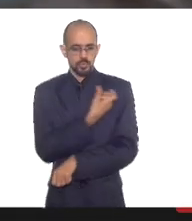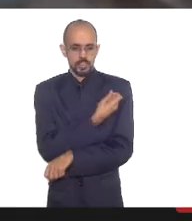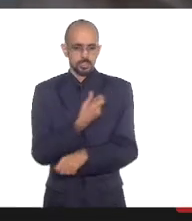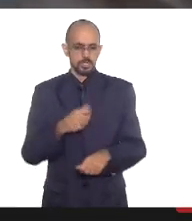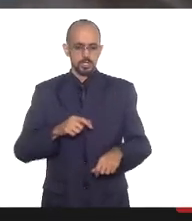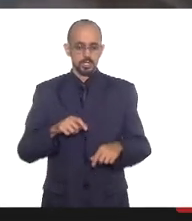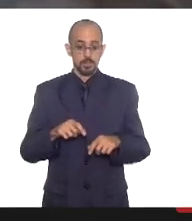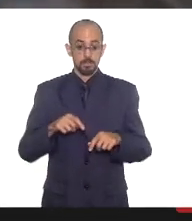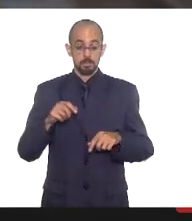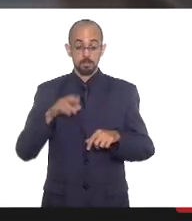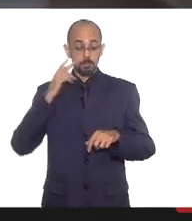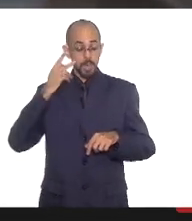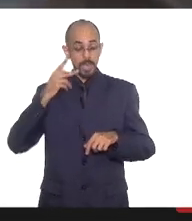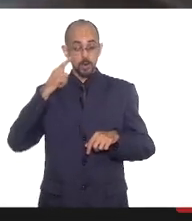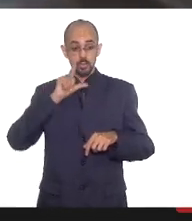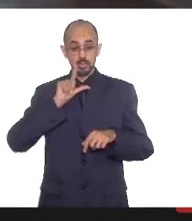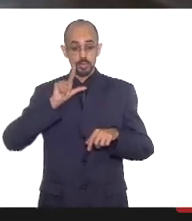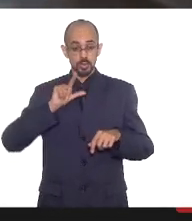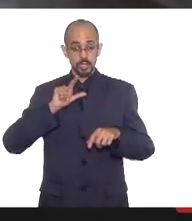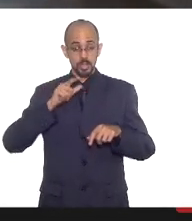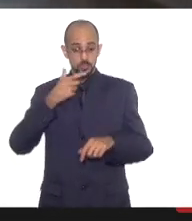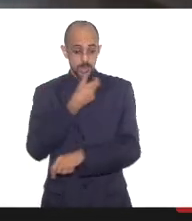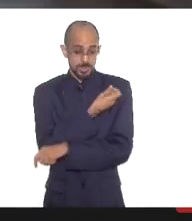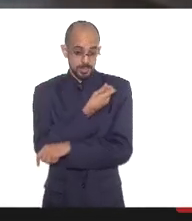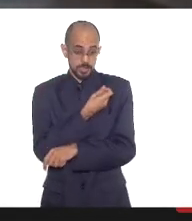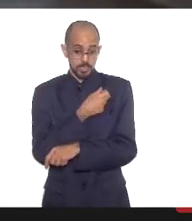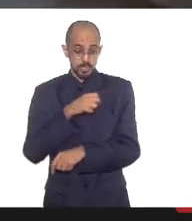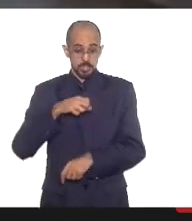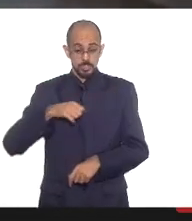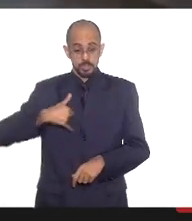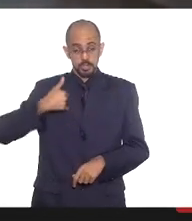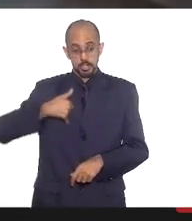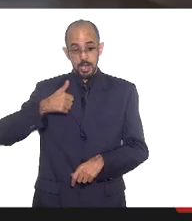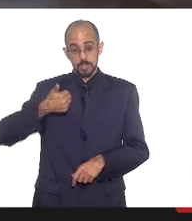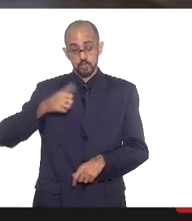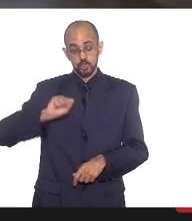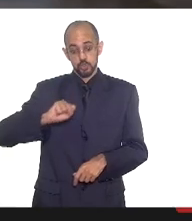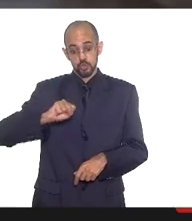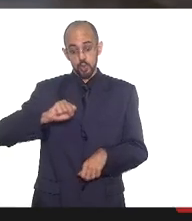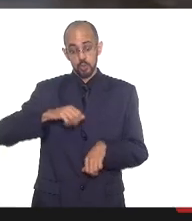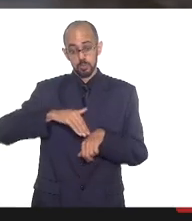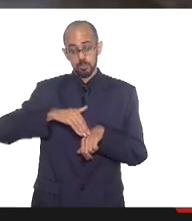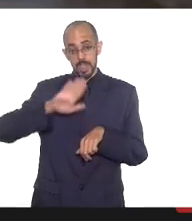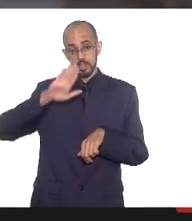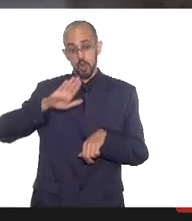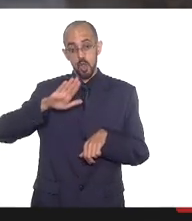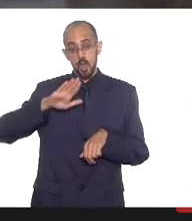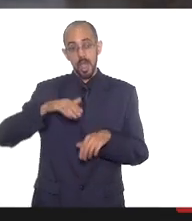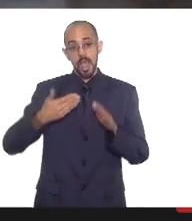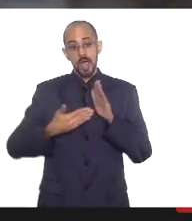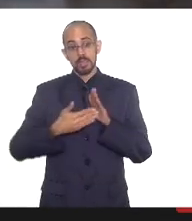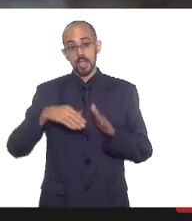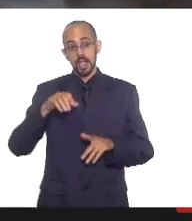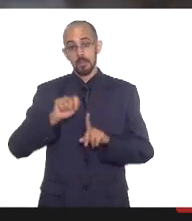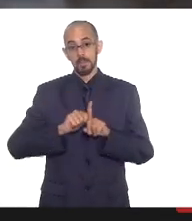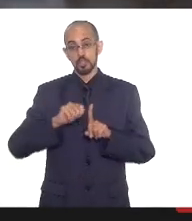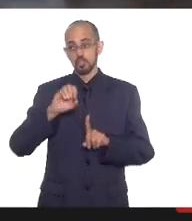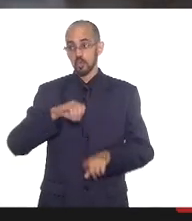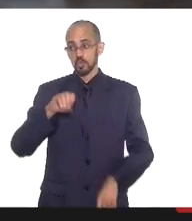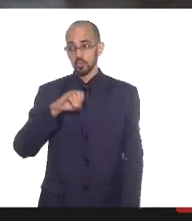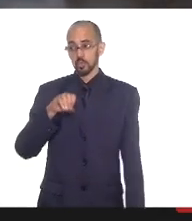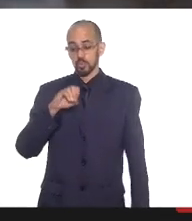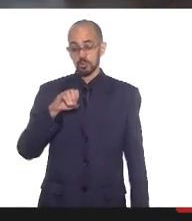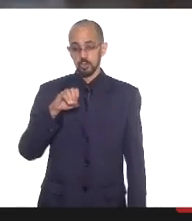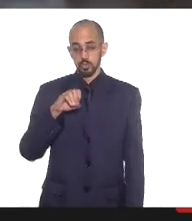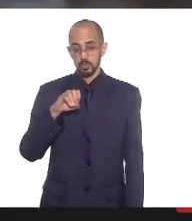consigo a vacinar toda nossa população maior de 18 anos até o mês de outubro está previsto no calendário de vacinação